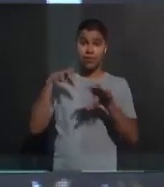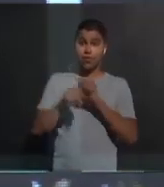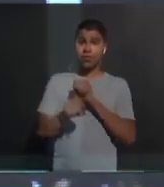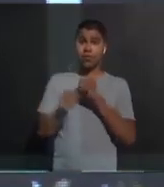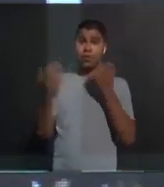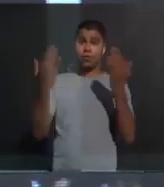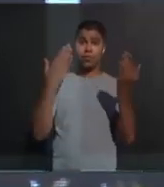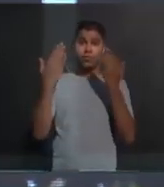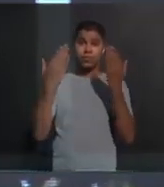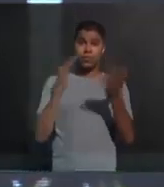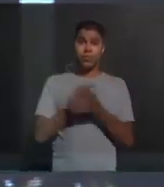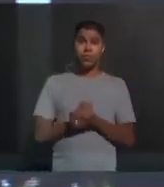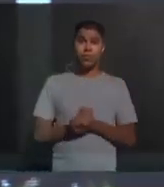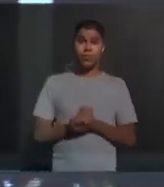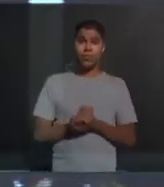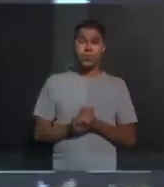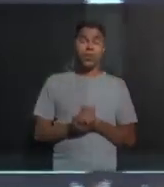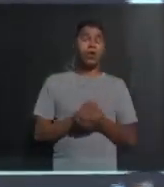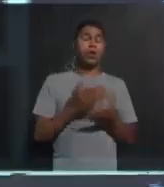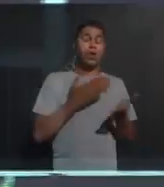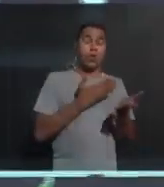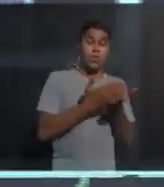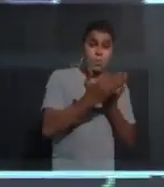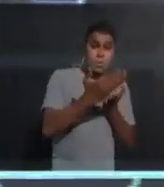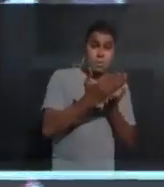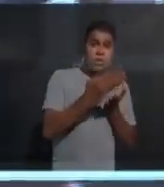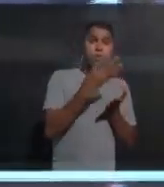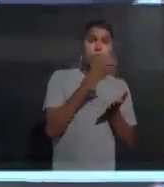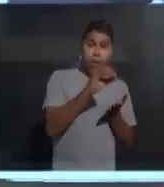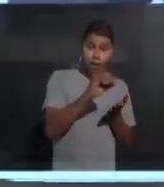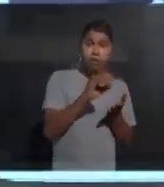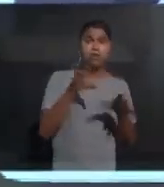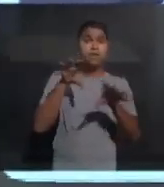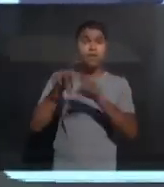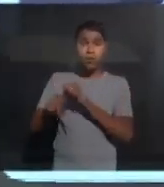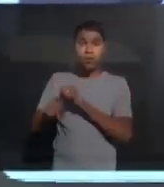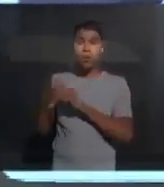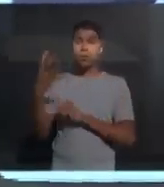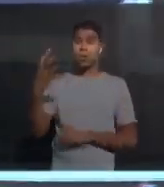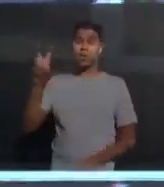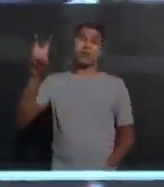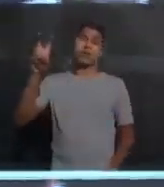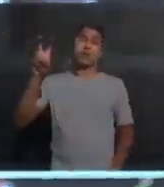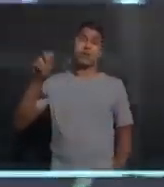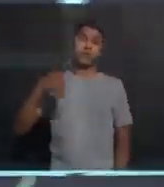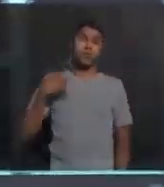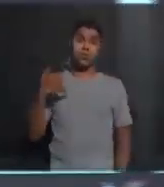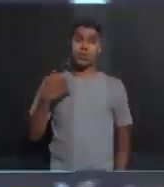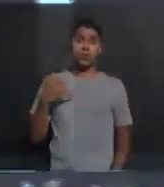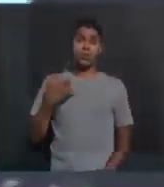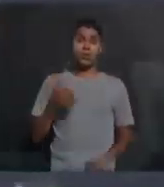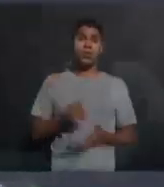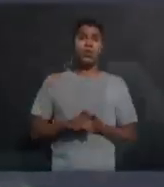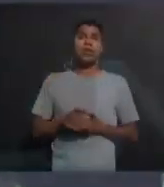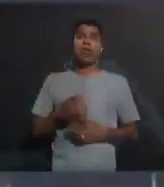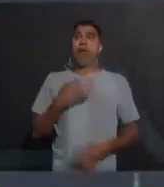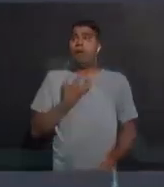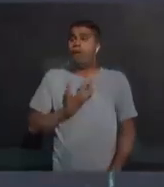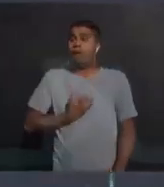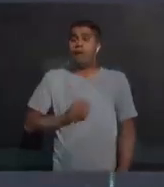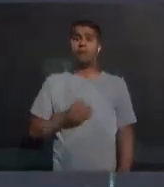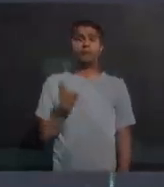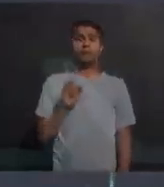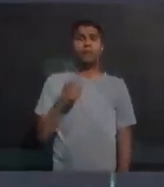me formei com 45 anos de idade psicologia são cinco anos 45 anos de idade nunca vivi amarga eu